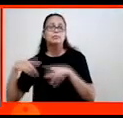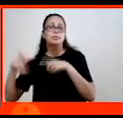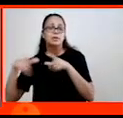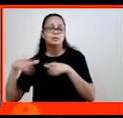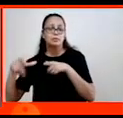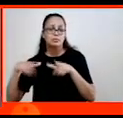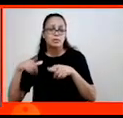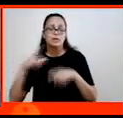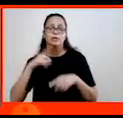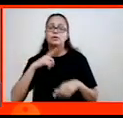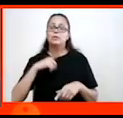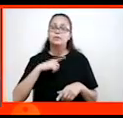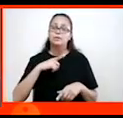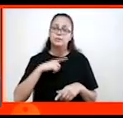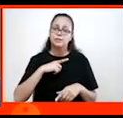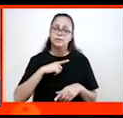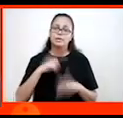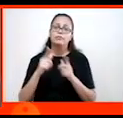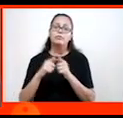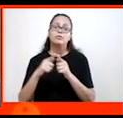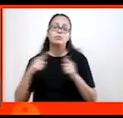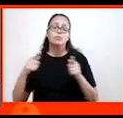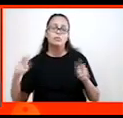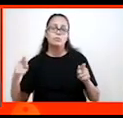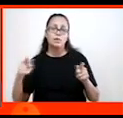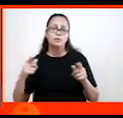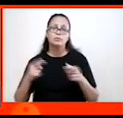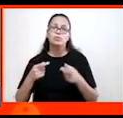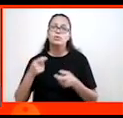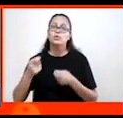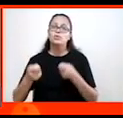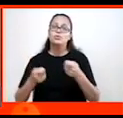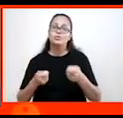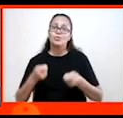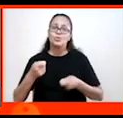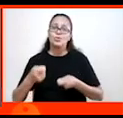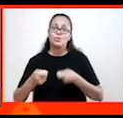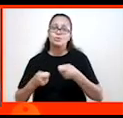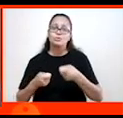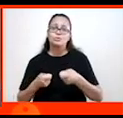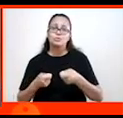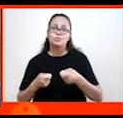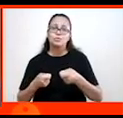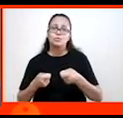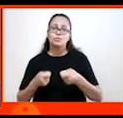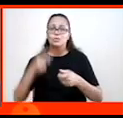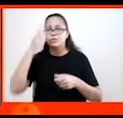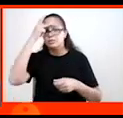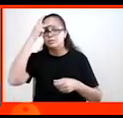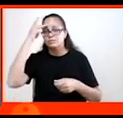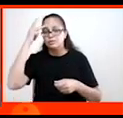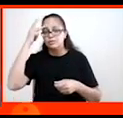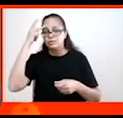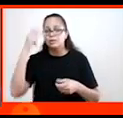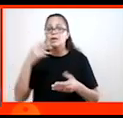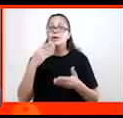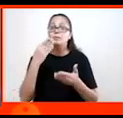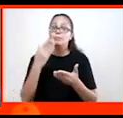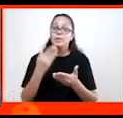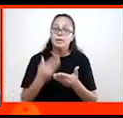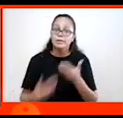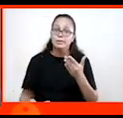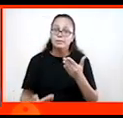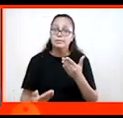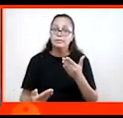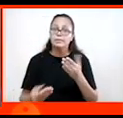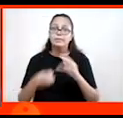aconteceu o quê? Um aumento do controle da mão de obra. Aconteceu também a perda do caráter qualificado